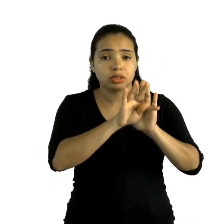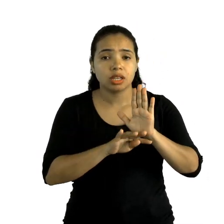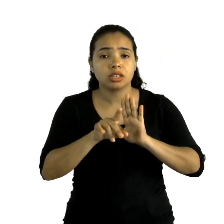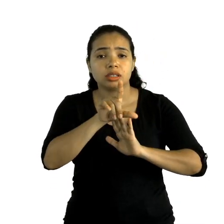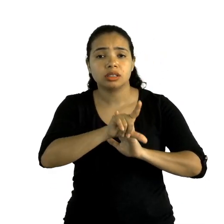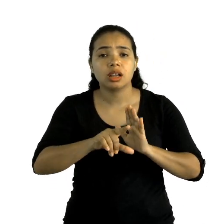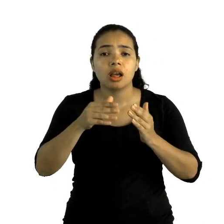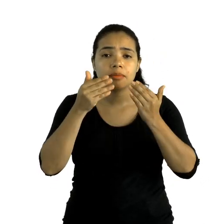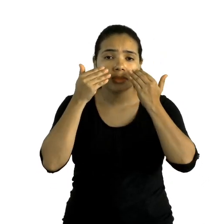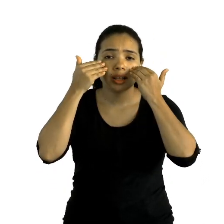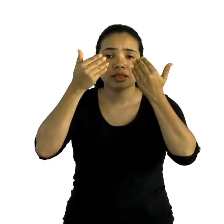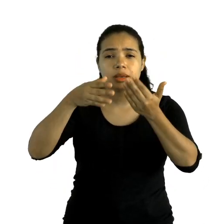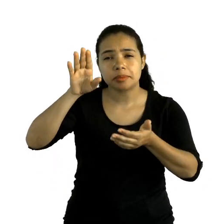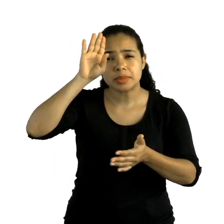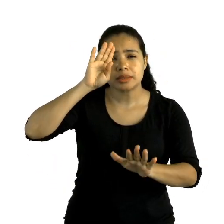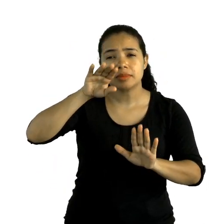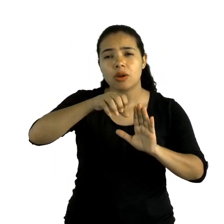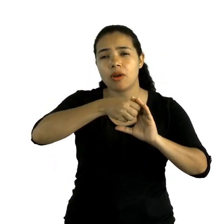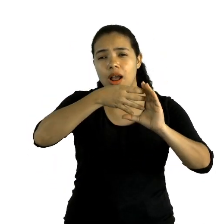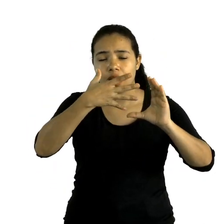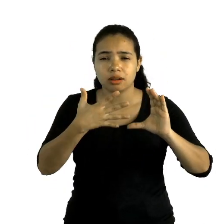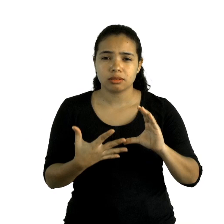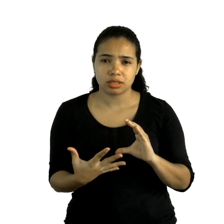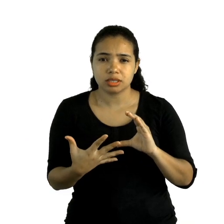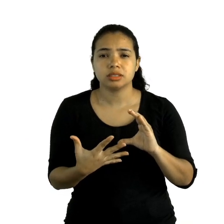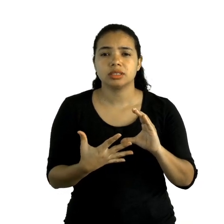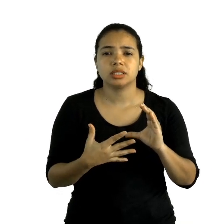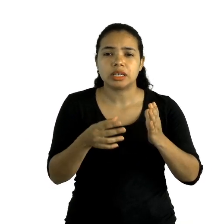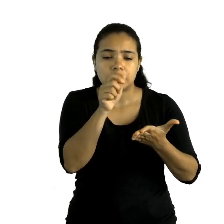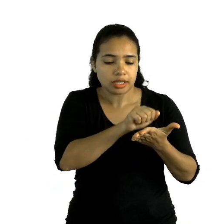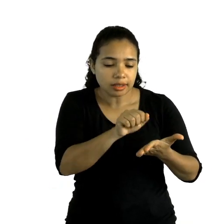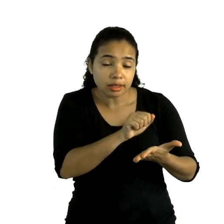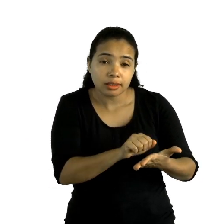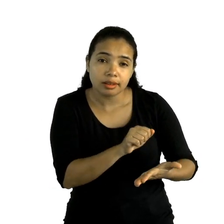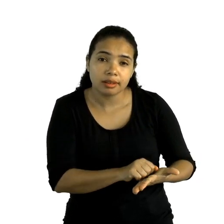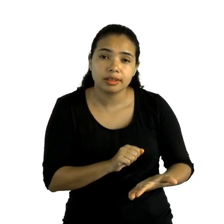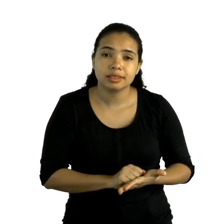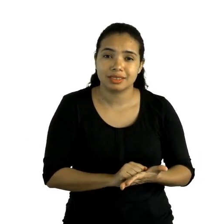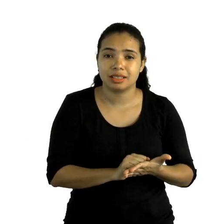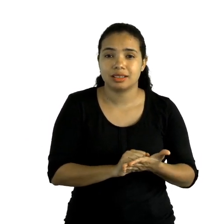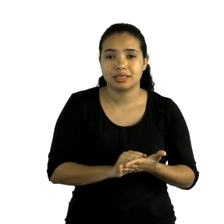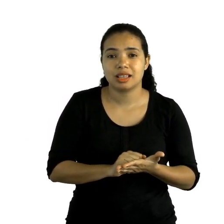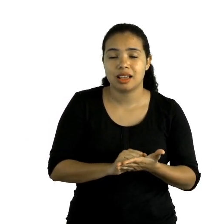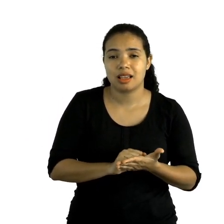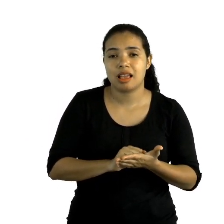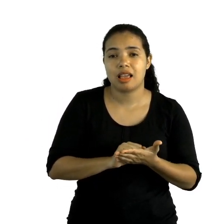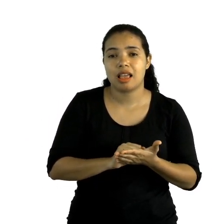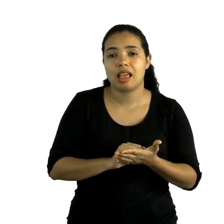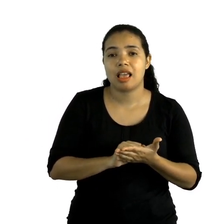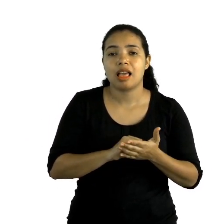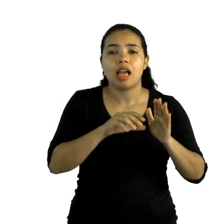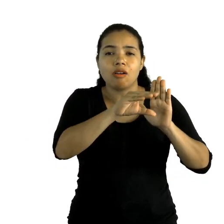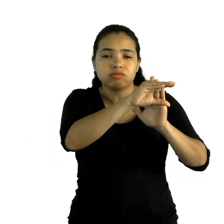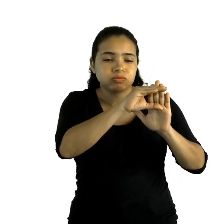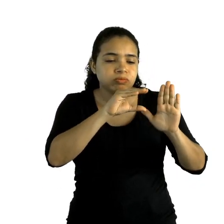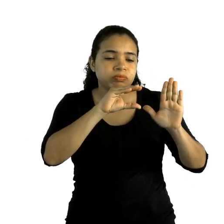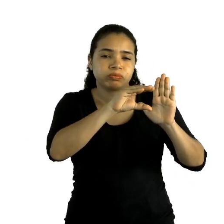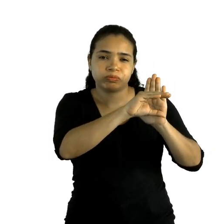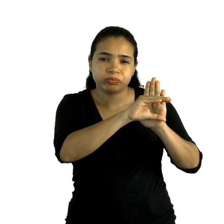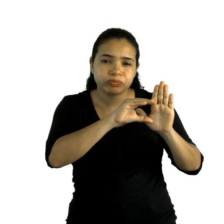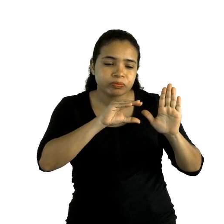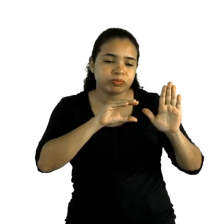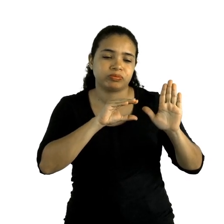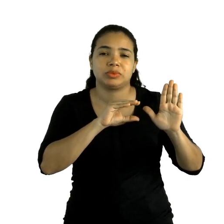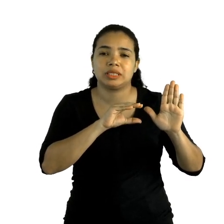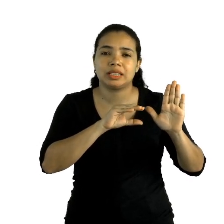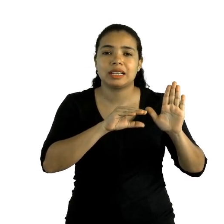apresenta como principais características a escrita em forma de versos, estrofes,